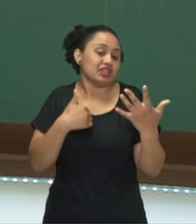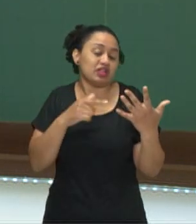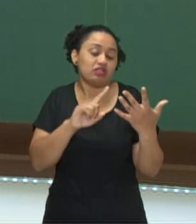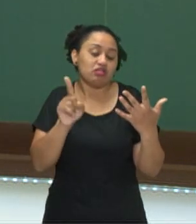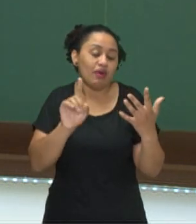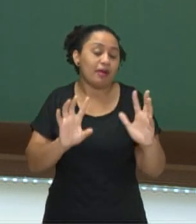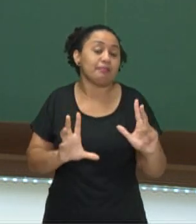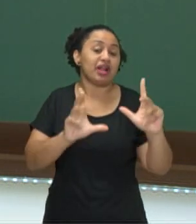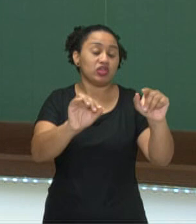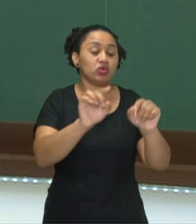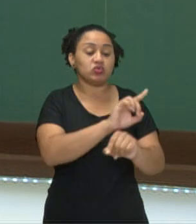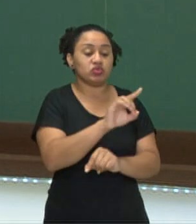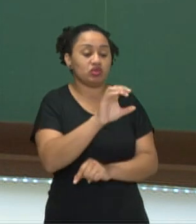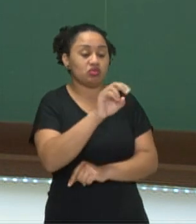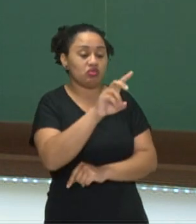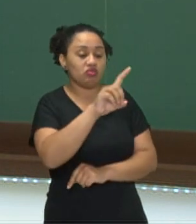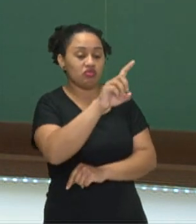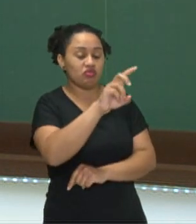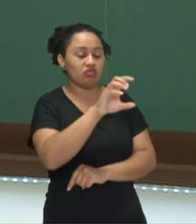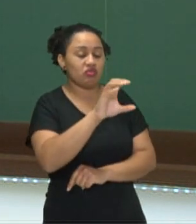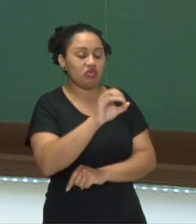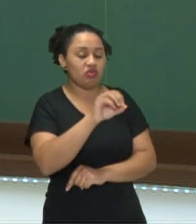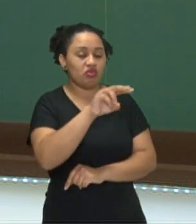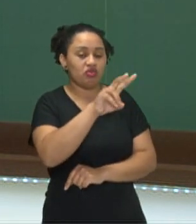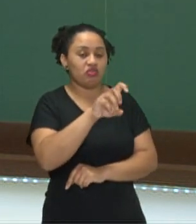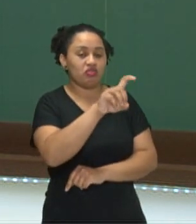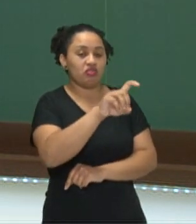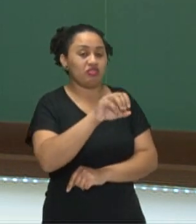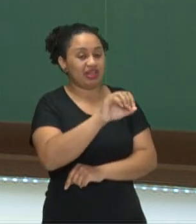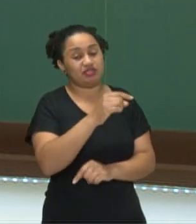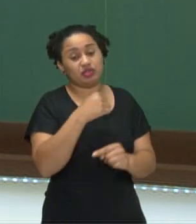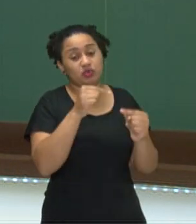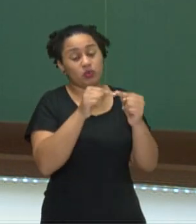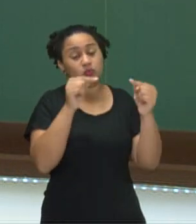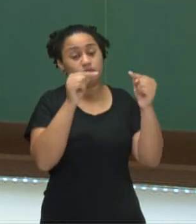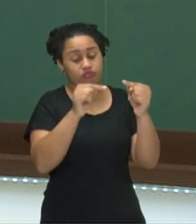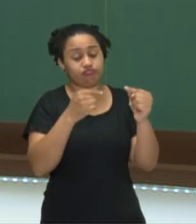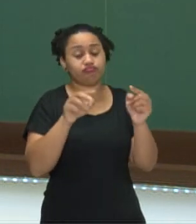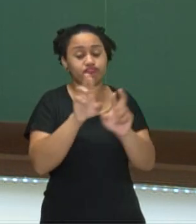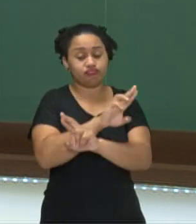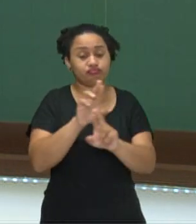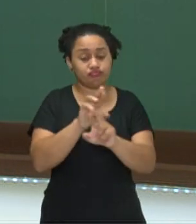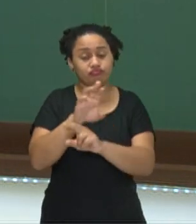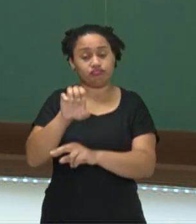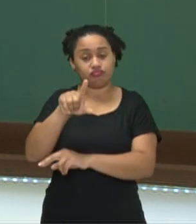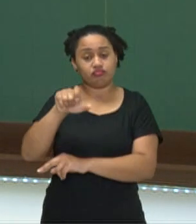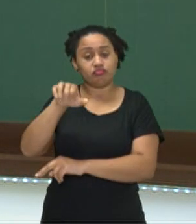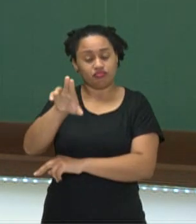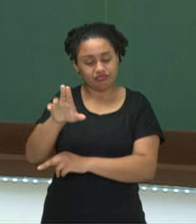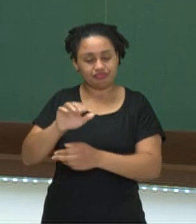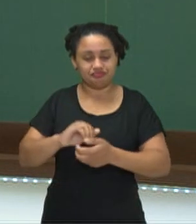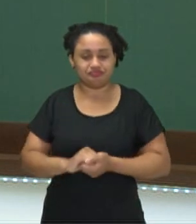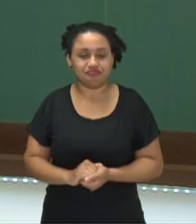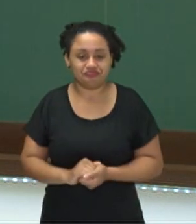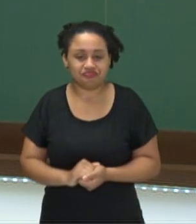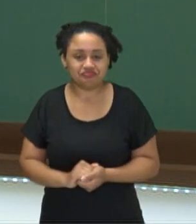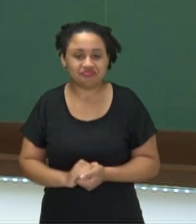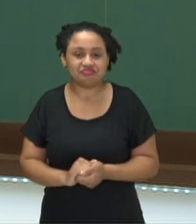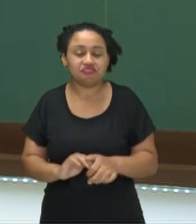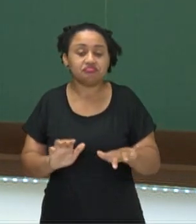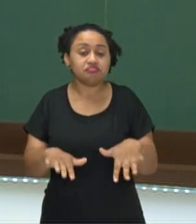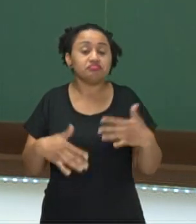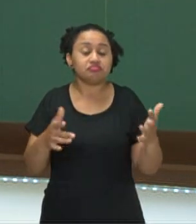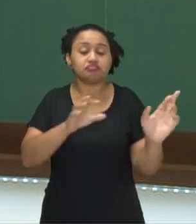é para todos não convexos é que vai dar certo a relação de Euler ou Euler, como a gente preferir,